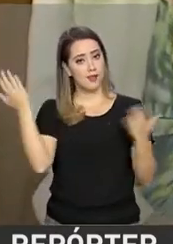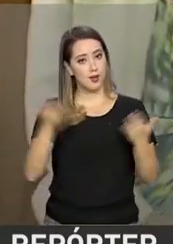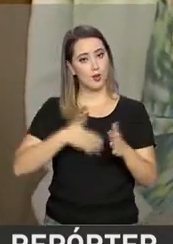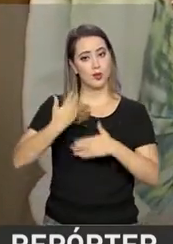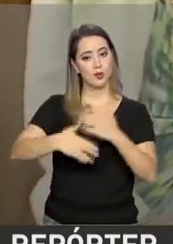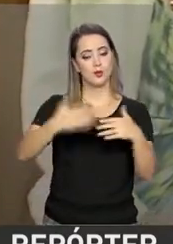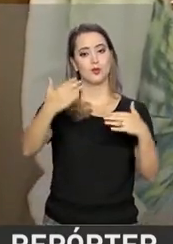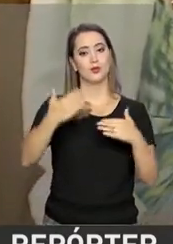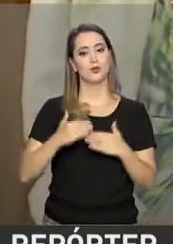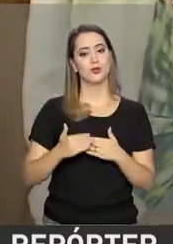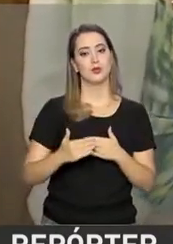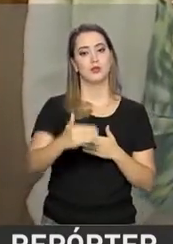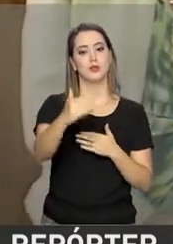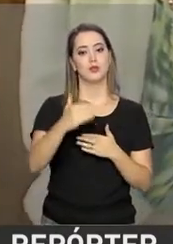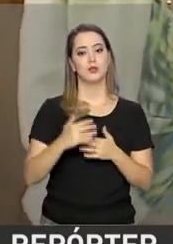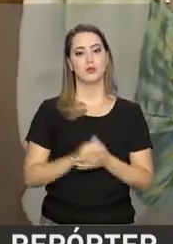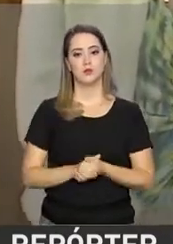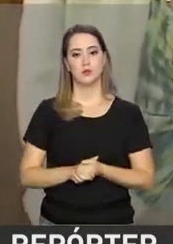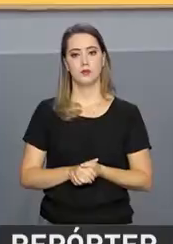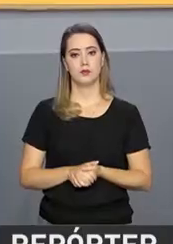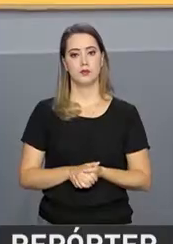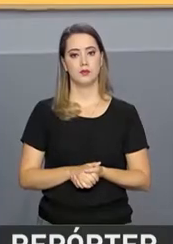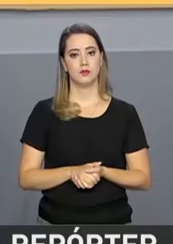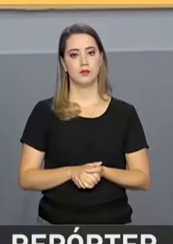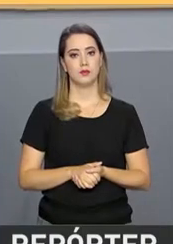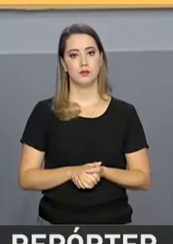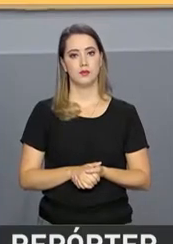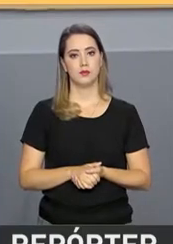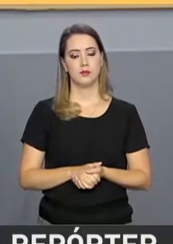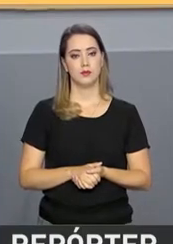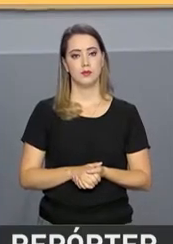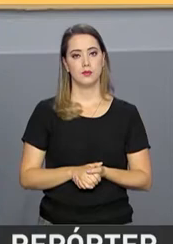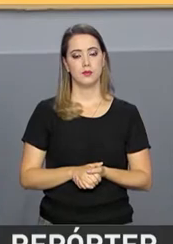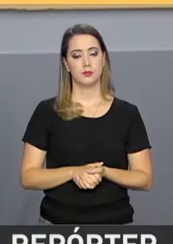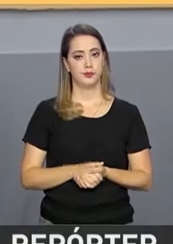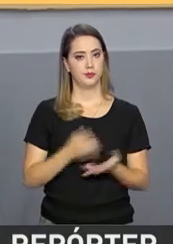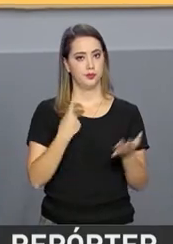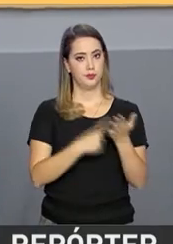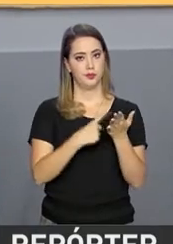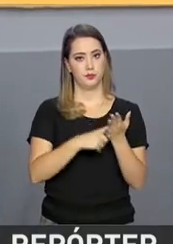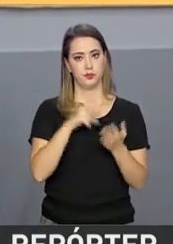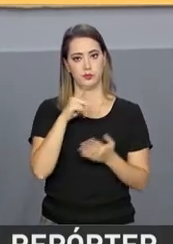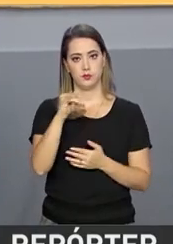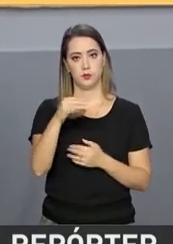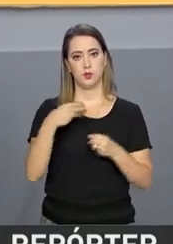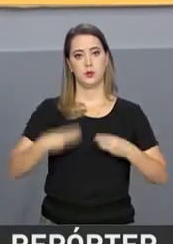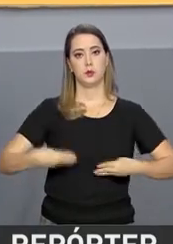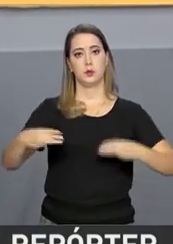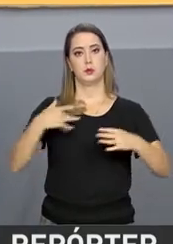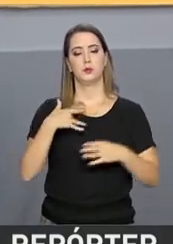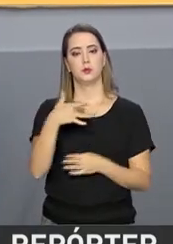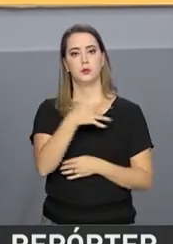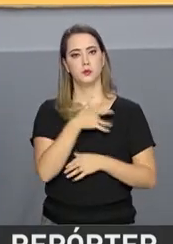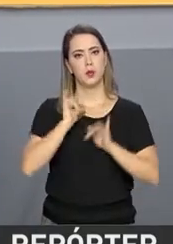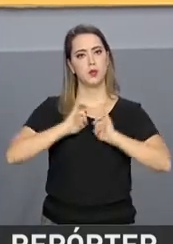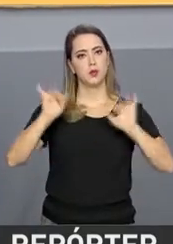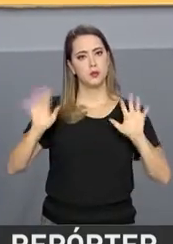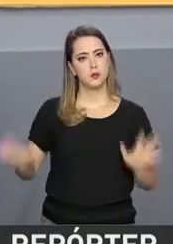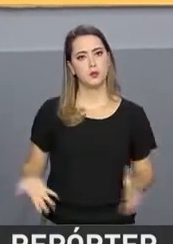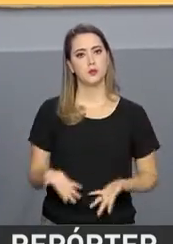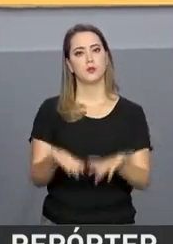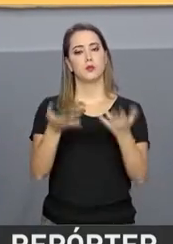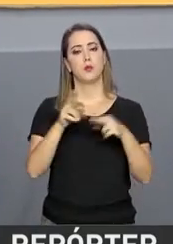ter o mesmo sucesso a partir de hoje e para marcar a data o ministério da saúde lançou a semana de mobilização